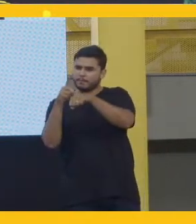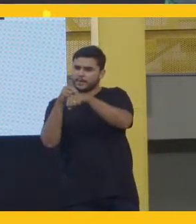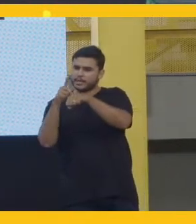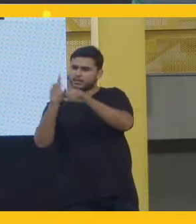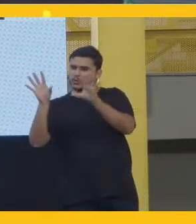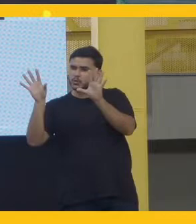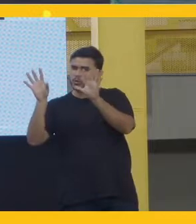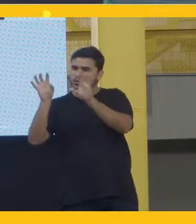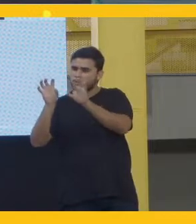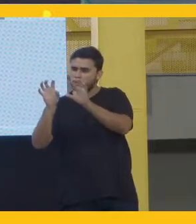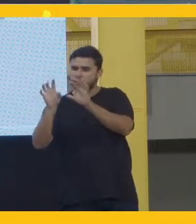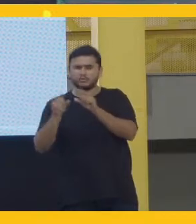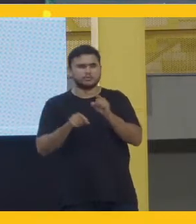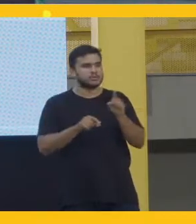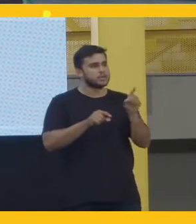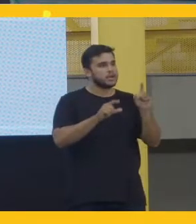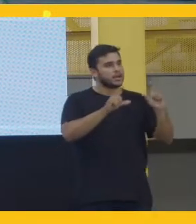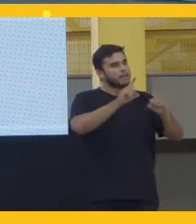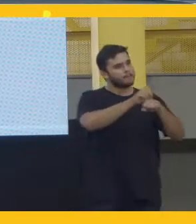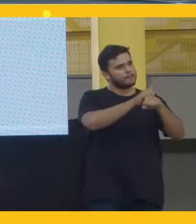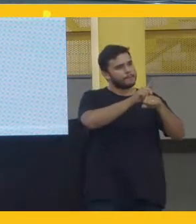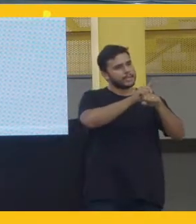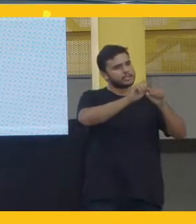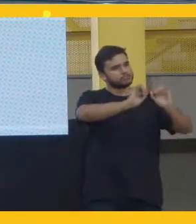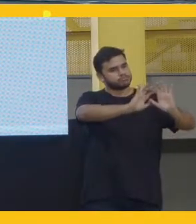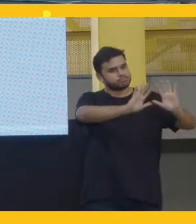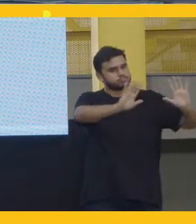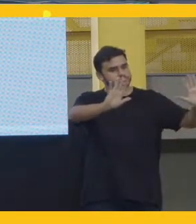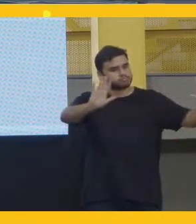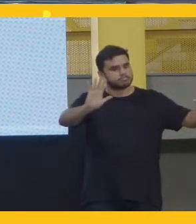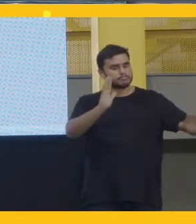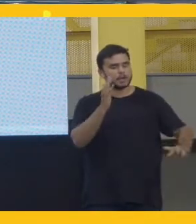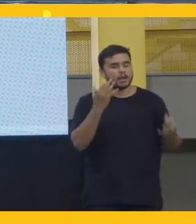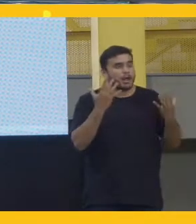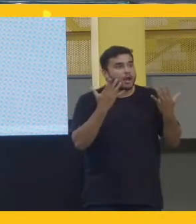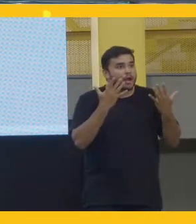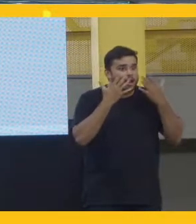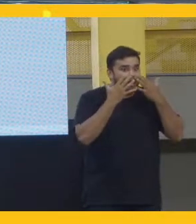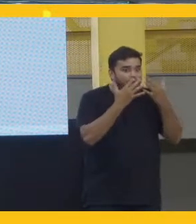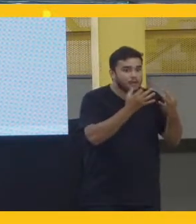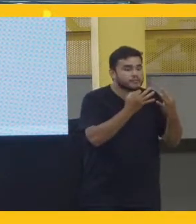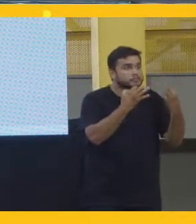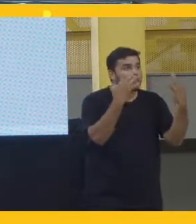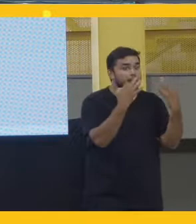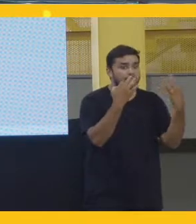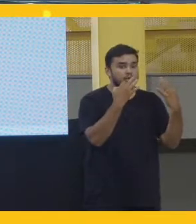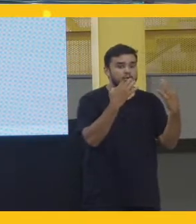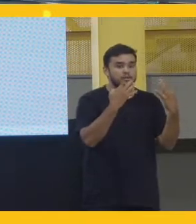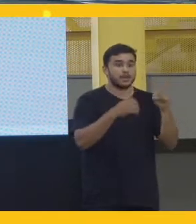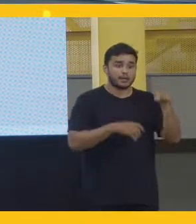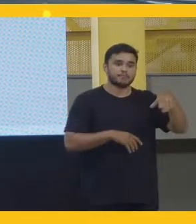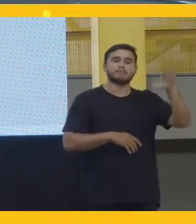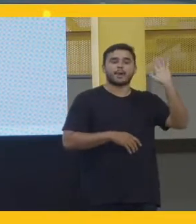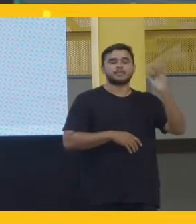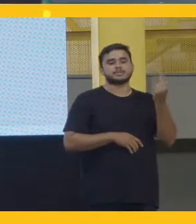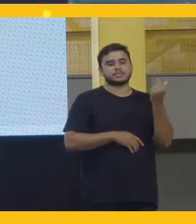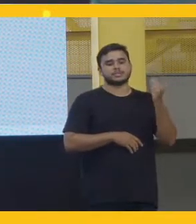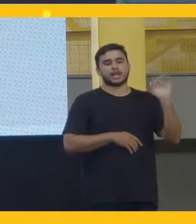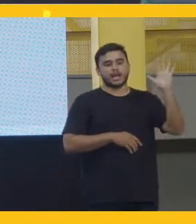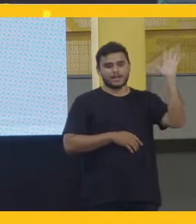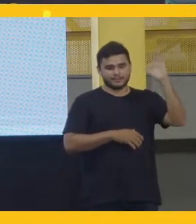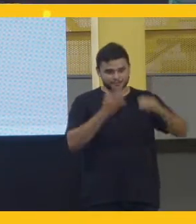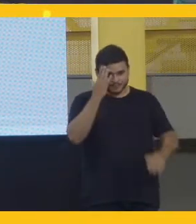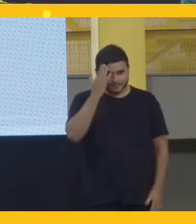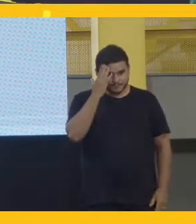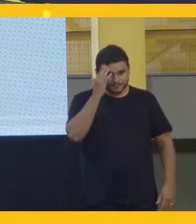Mas isso é para vocês brincarem em casa. Agora, como é que os nossos olhos enxergam as cores? E eu já vou dar aqui um